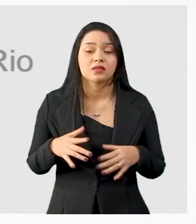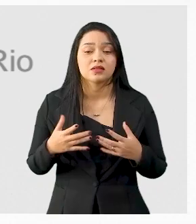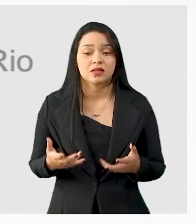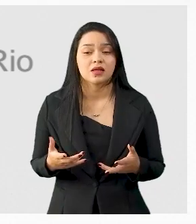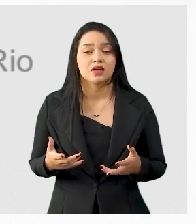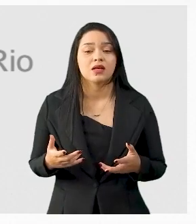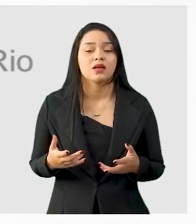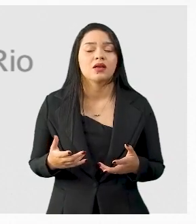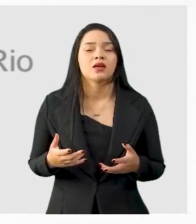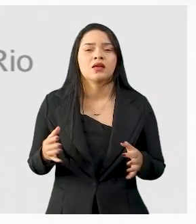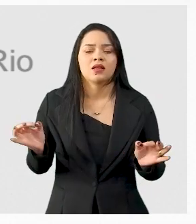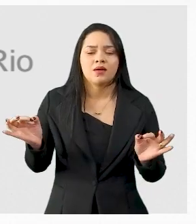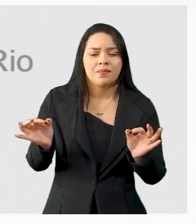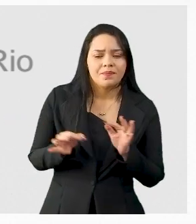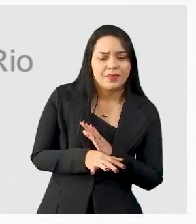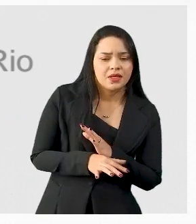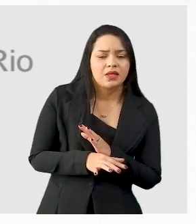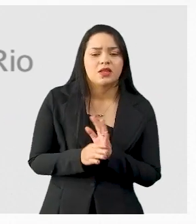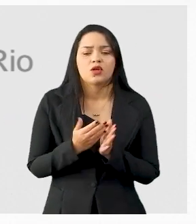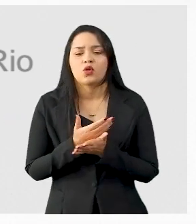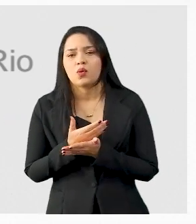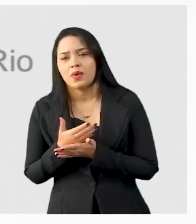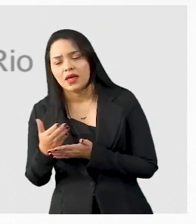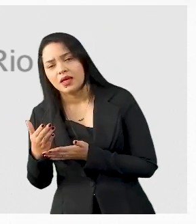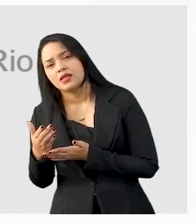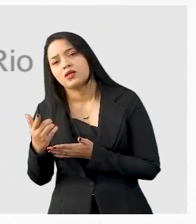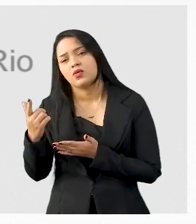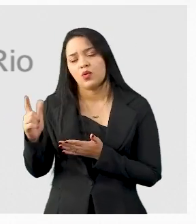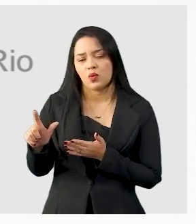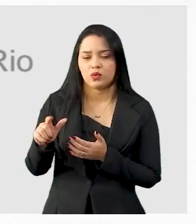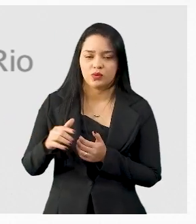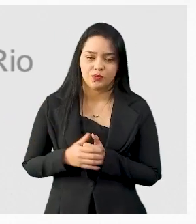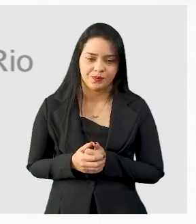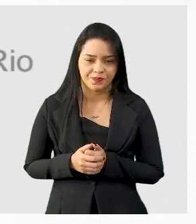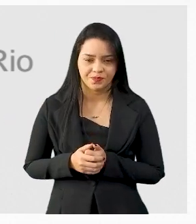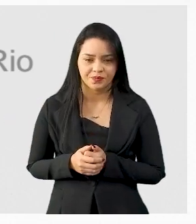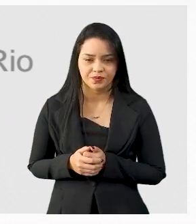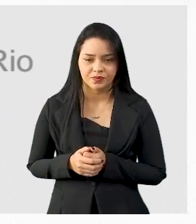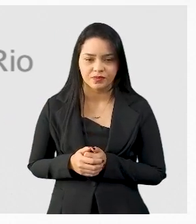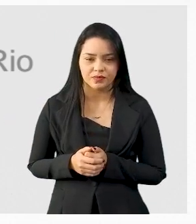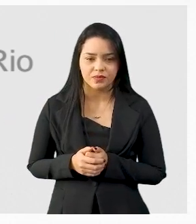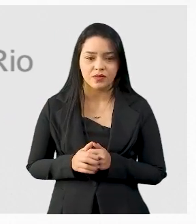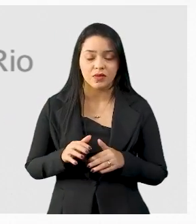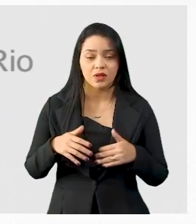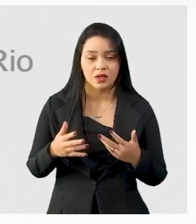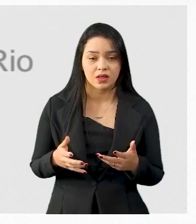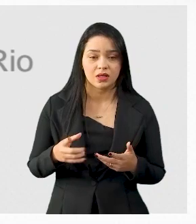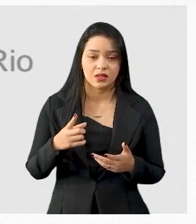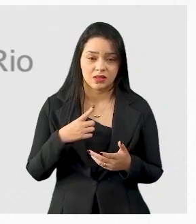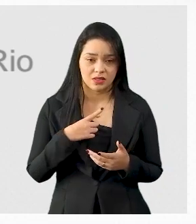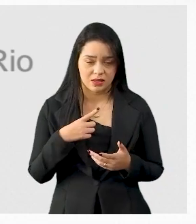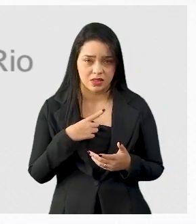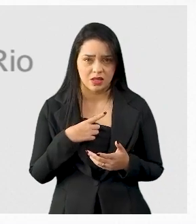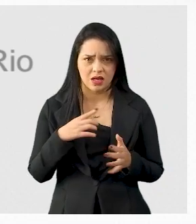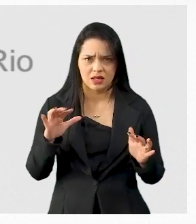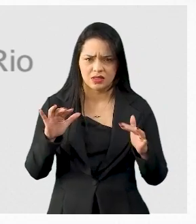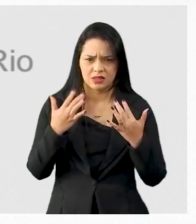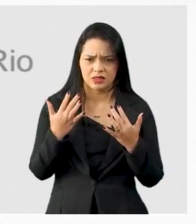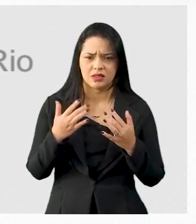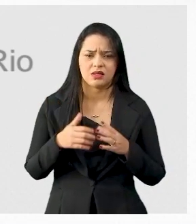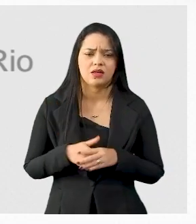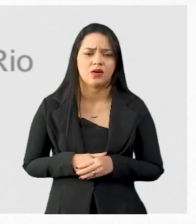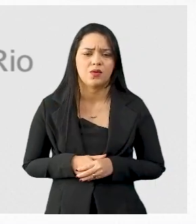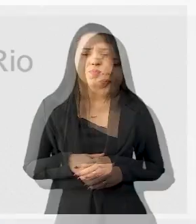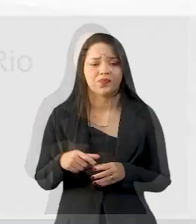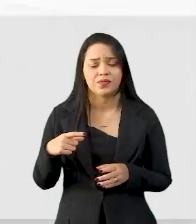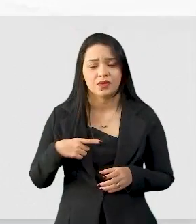território brasileiro termina, né? E, consequentemente, começa outro território, tá? E aí, uma coisa que chama a atenção é que o território brasileiro, como eu disse,